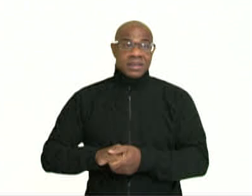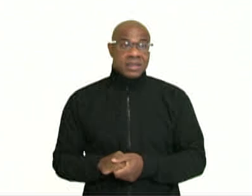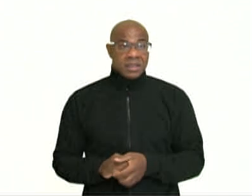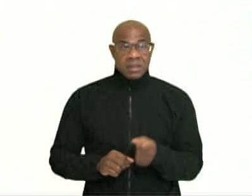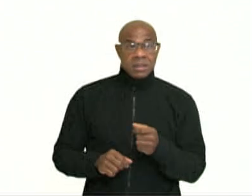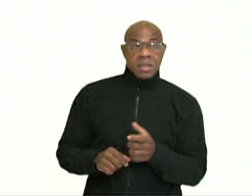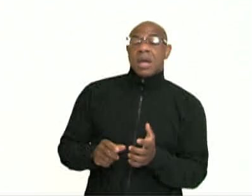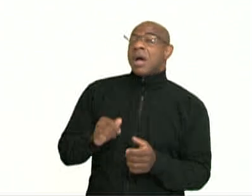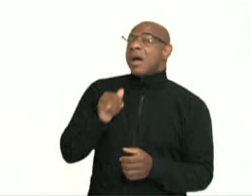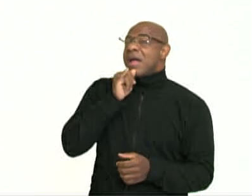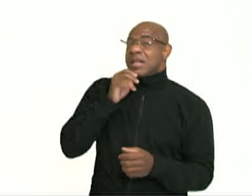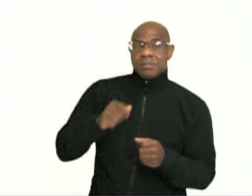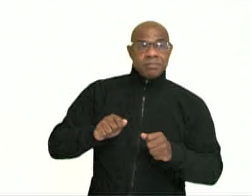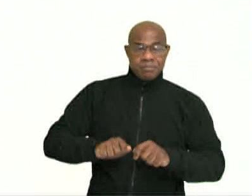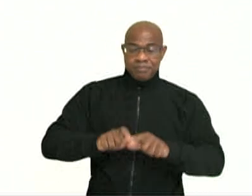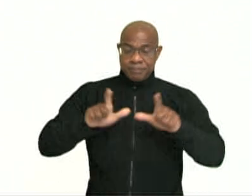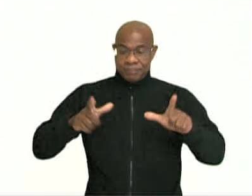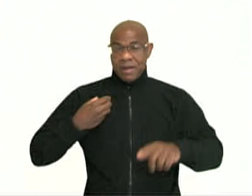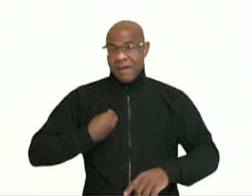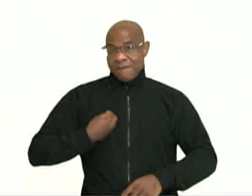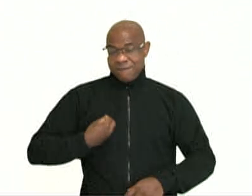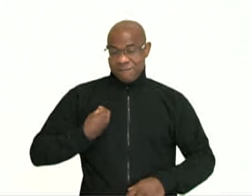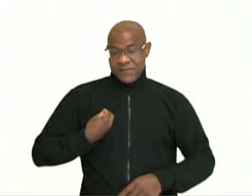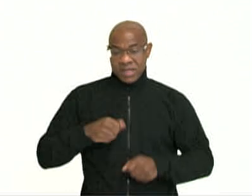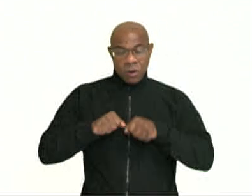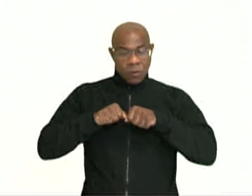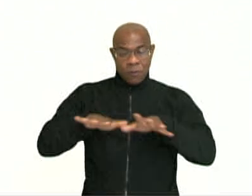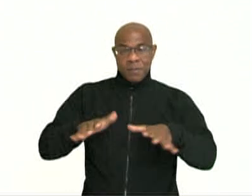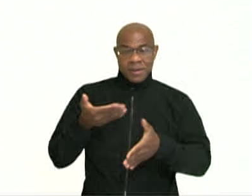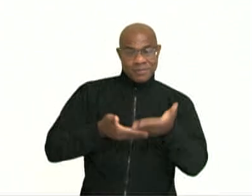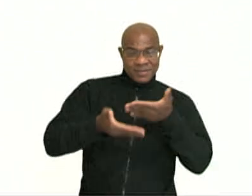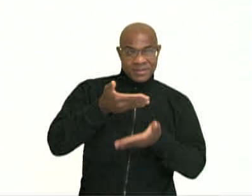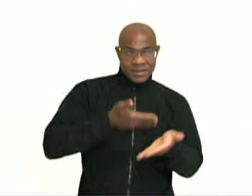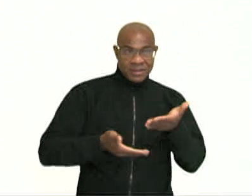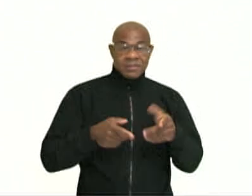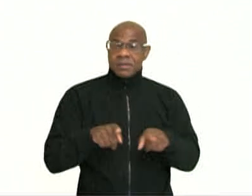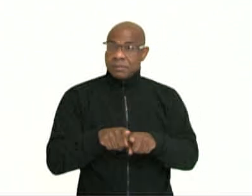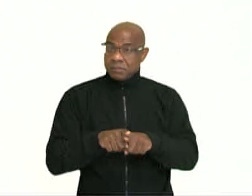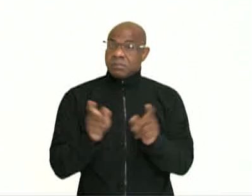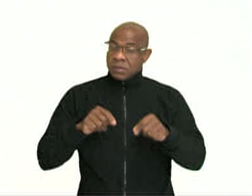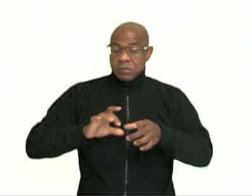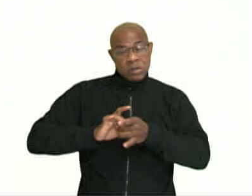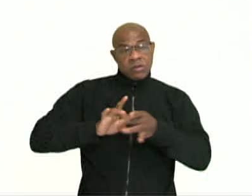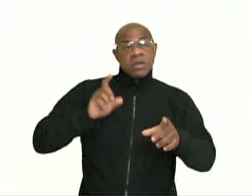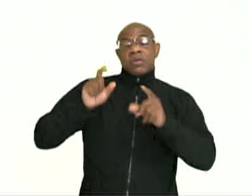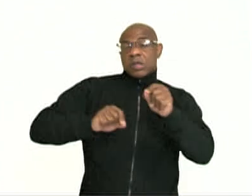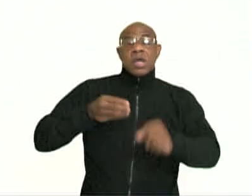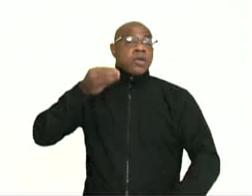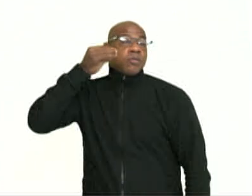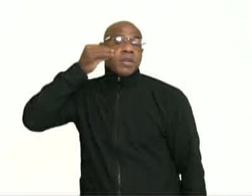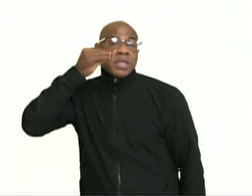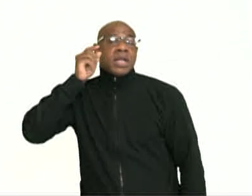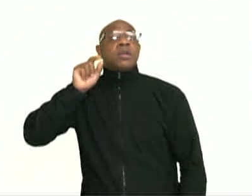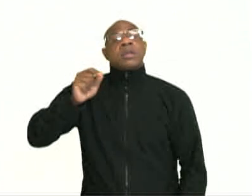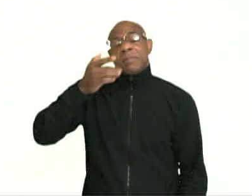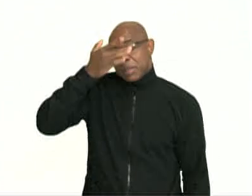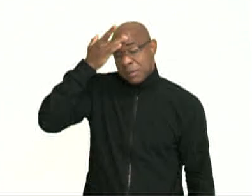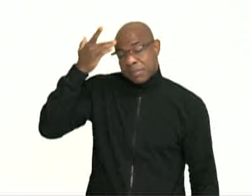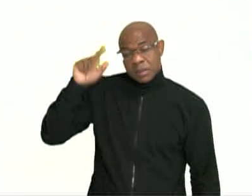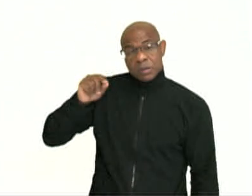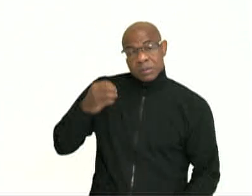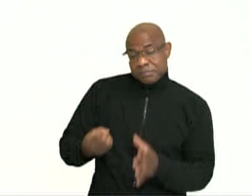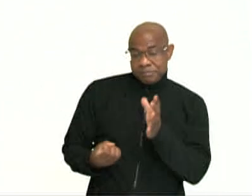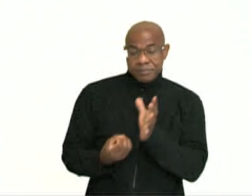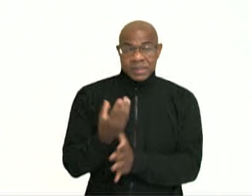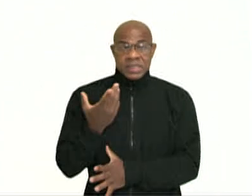quando abrimos nossas vidas na internet, estamos também abrindo o quê? Nossas experiências para que as pessoas criem